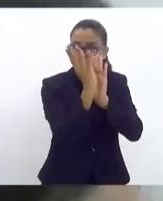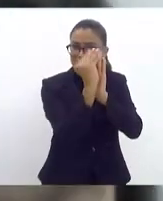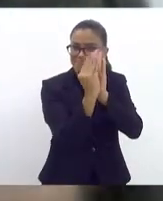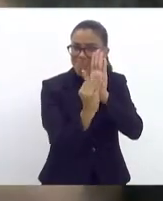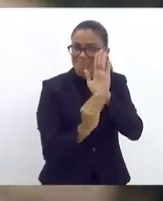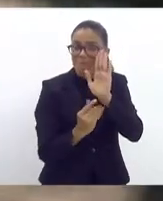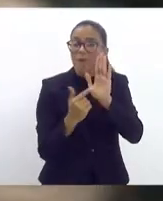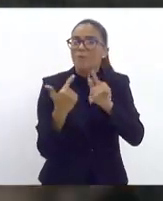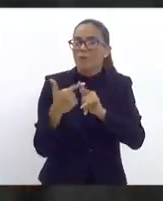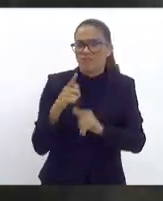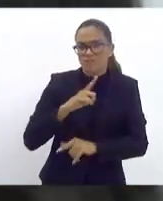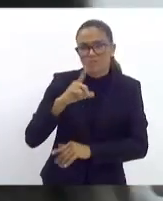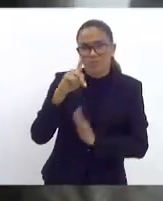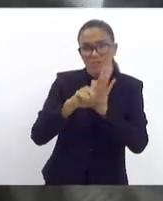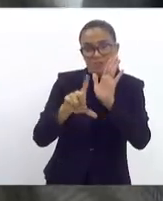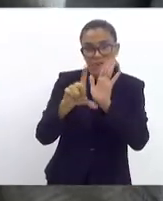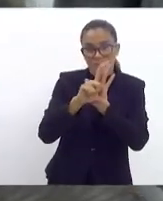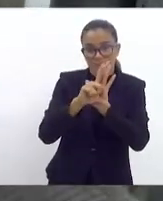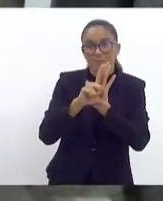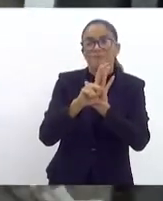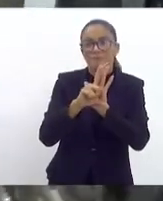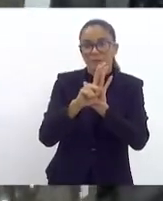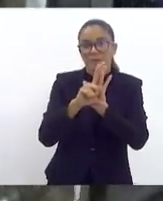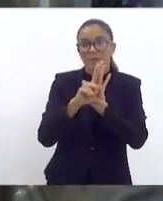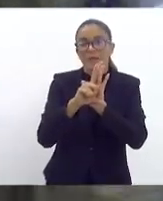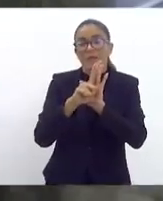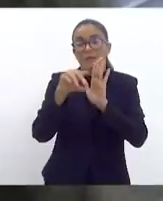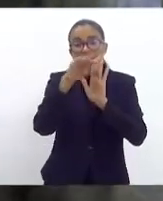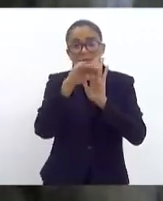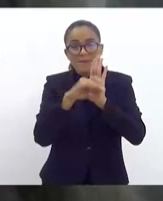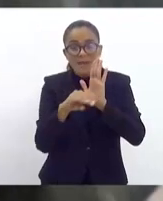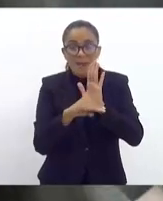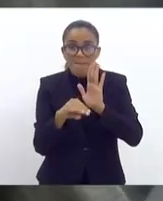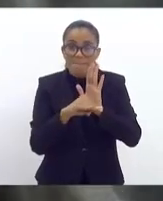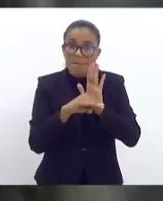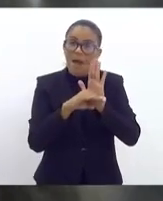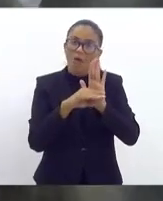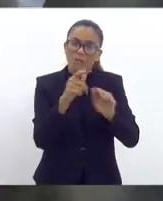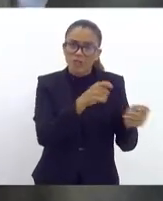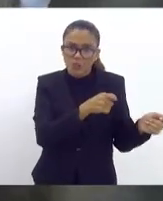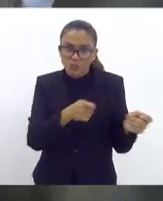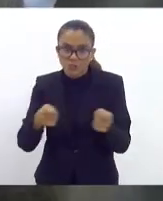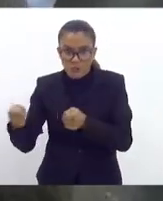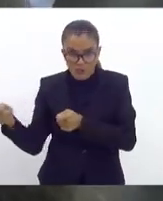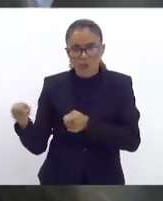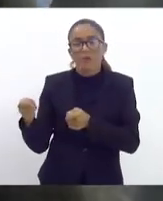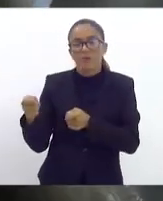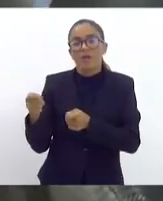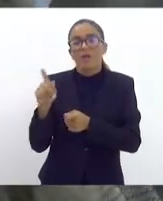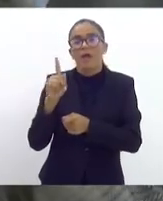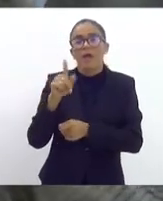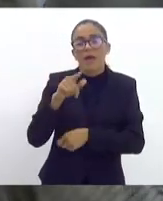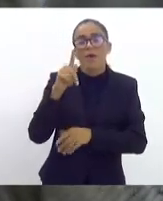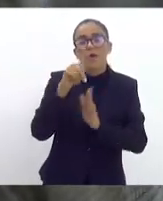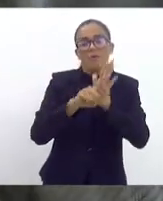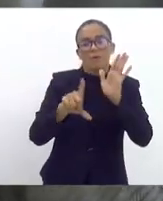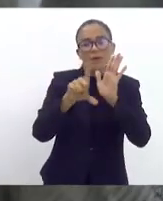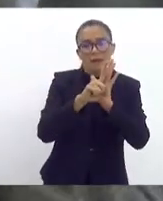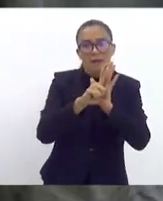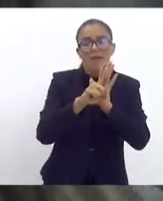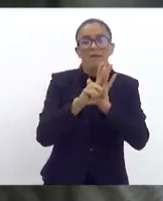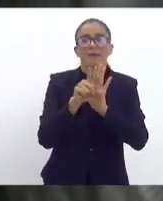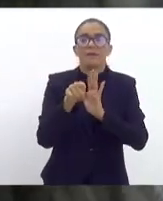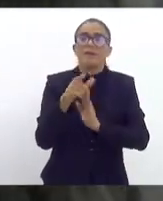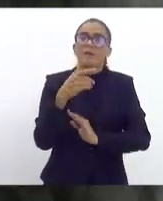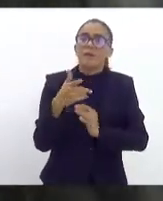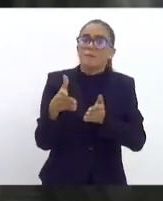havia um projeto no na pauta ordinária da deputada Célia que é um projeto considerando ali